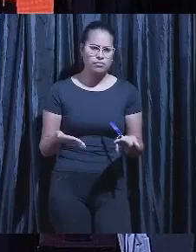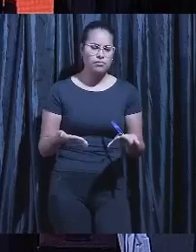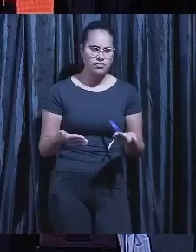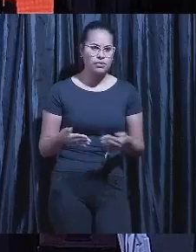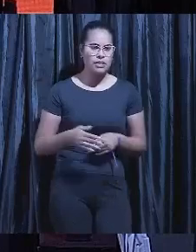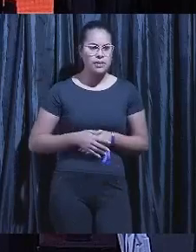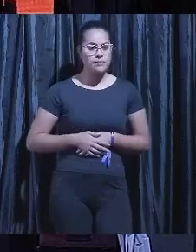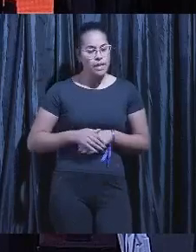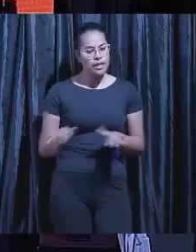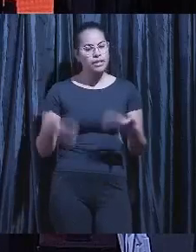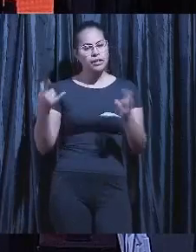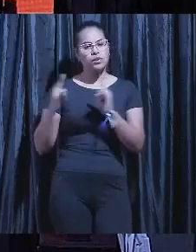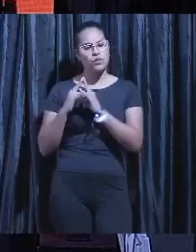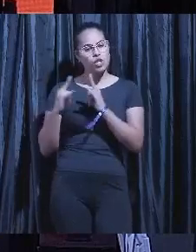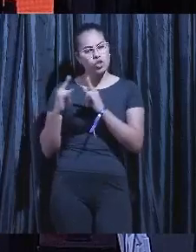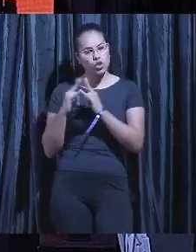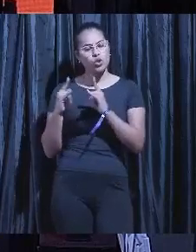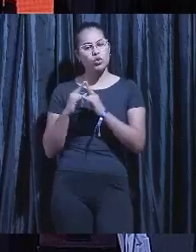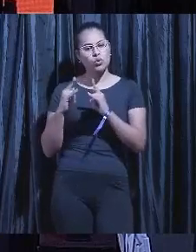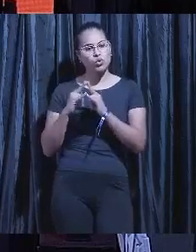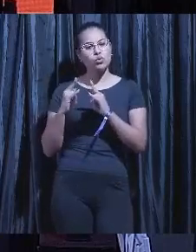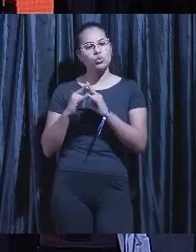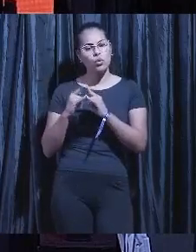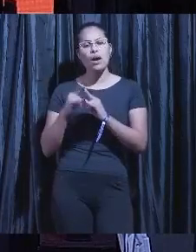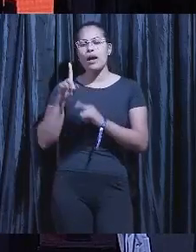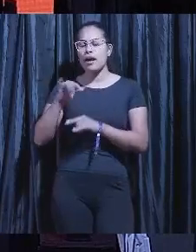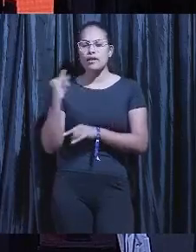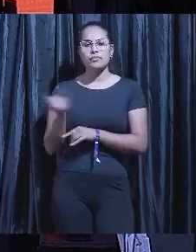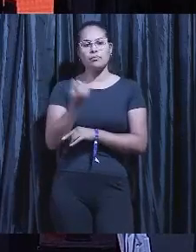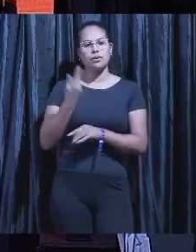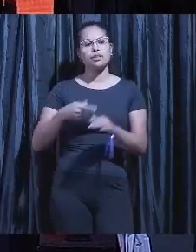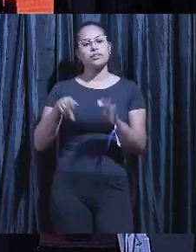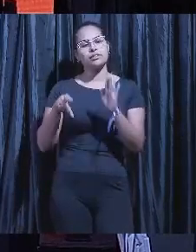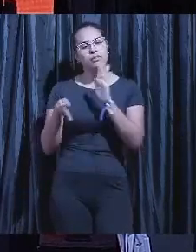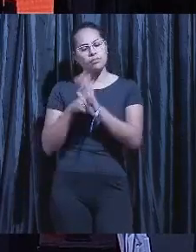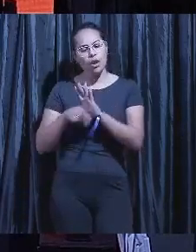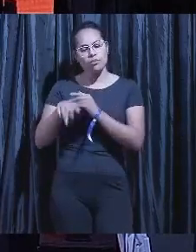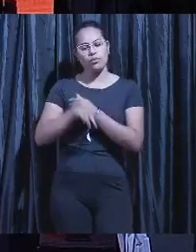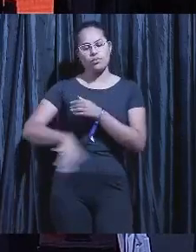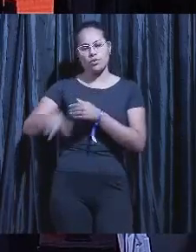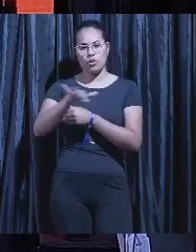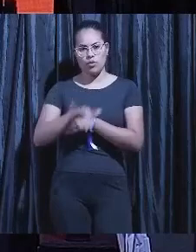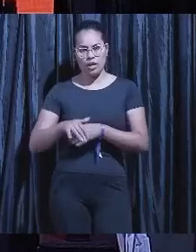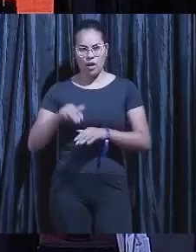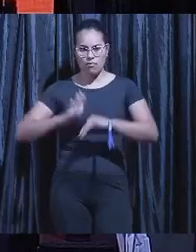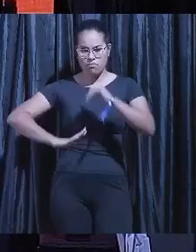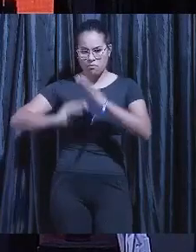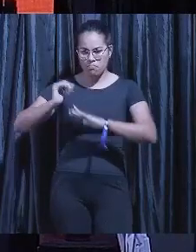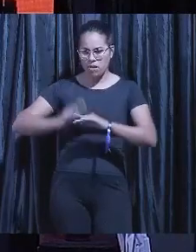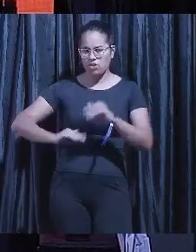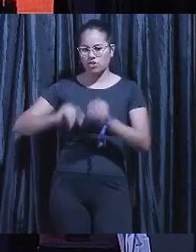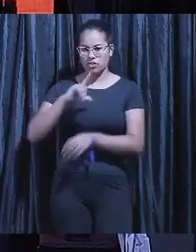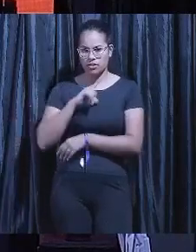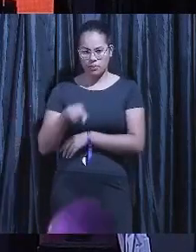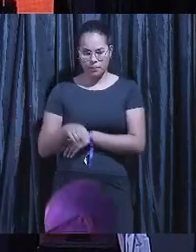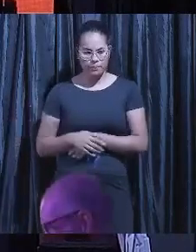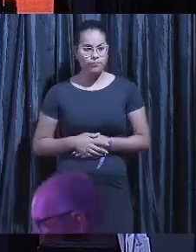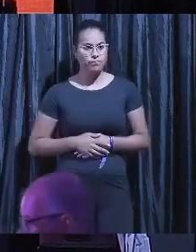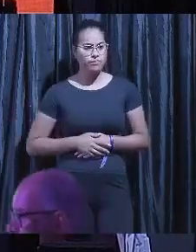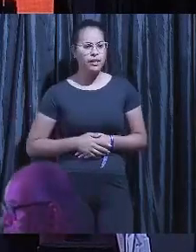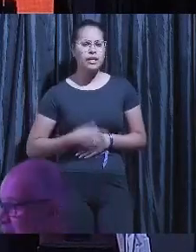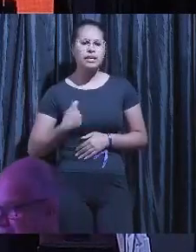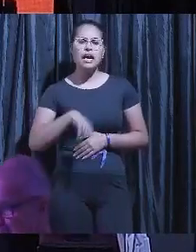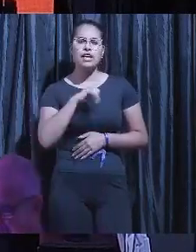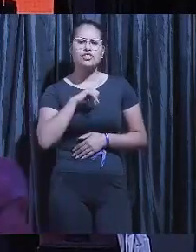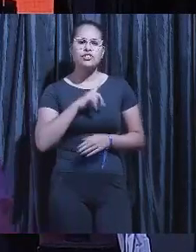Instituto Íris está nesse lugar que é extremamente fundamental e importante. E, por fim, a gente trouxe também um pouco do